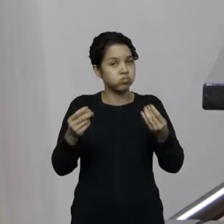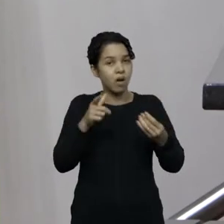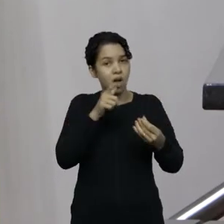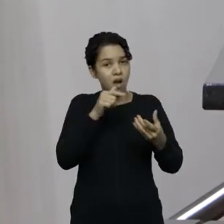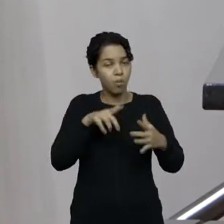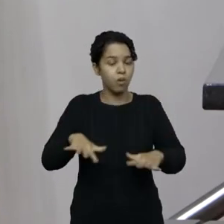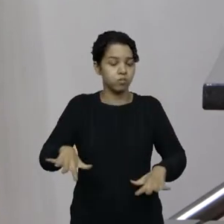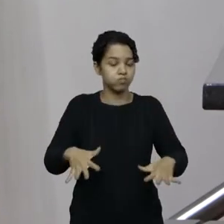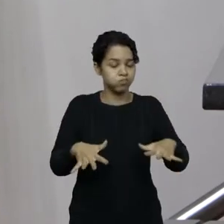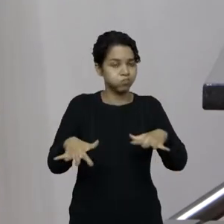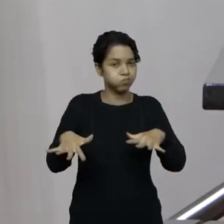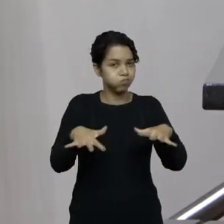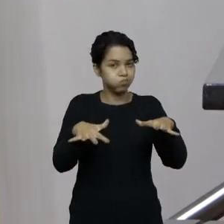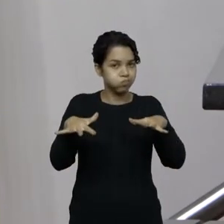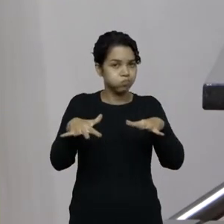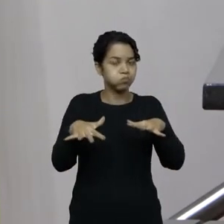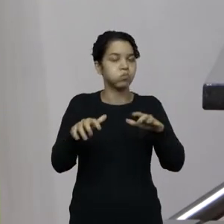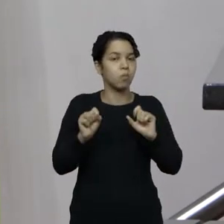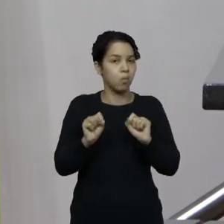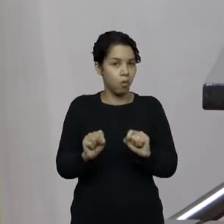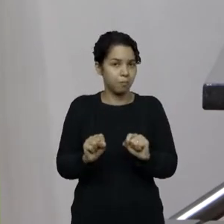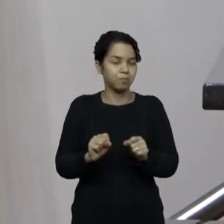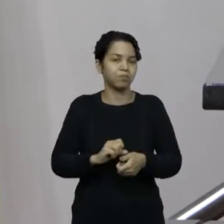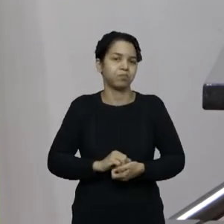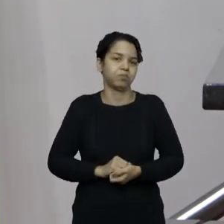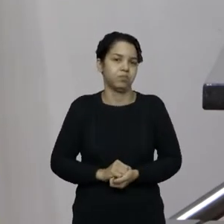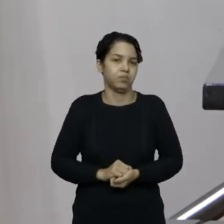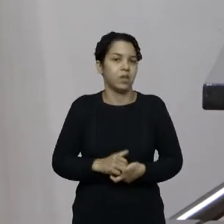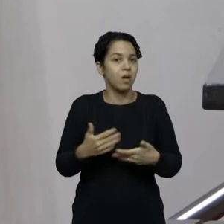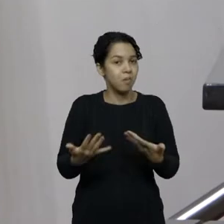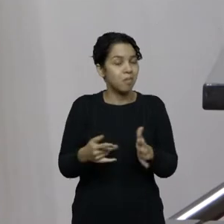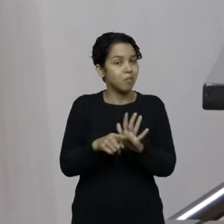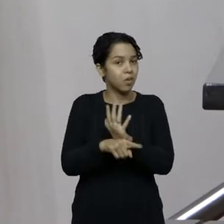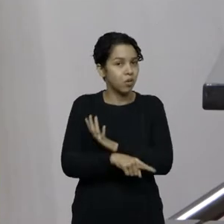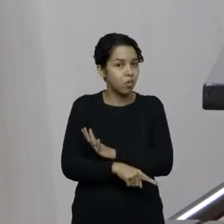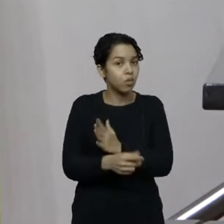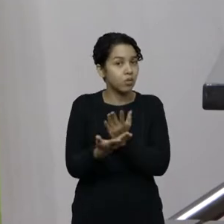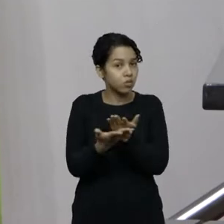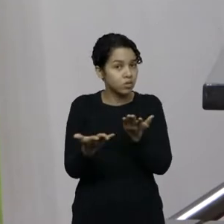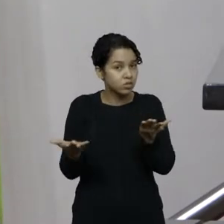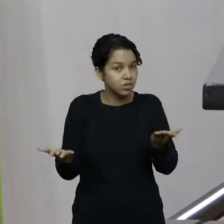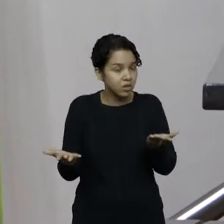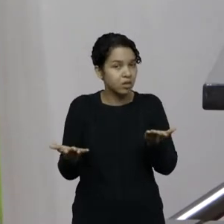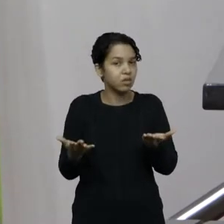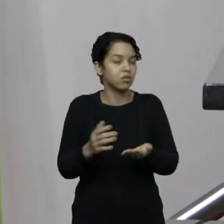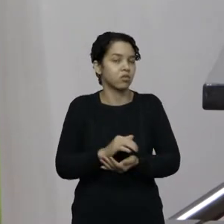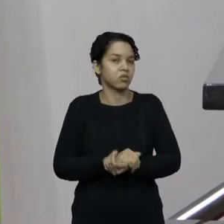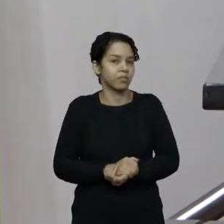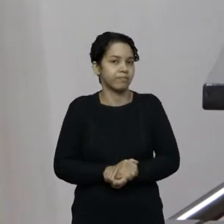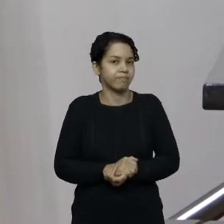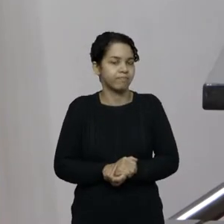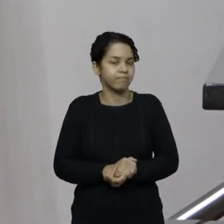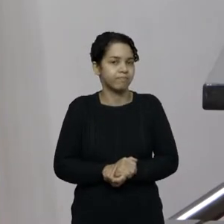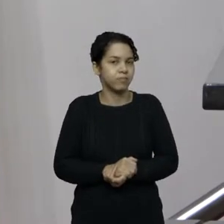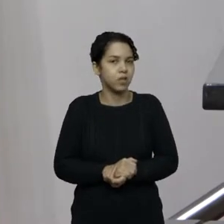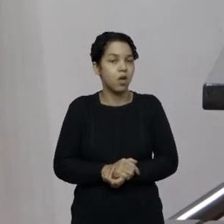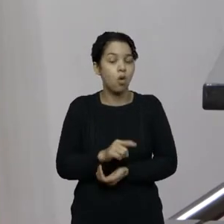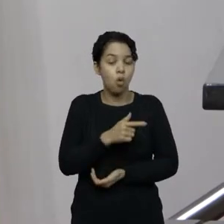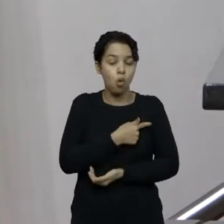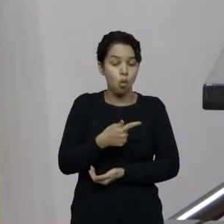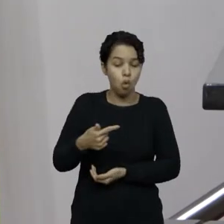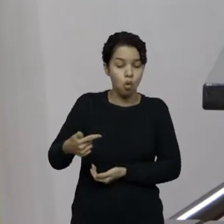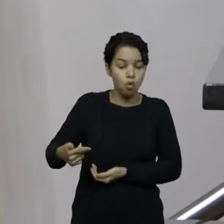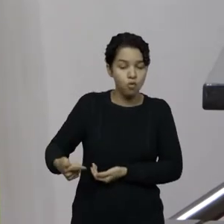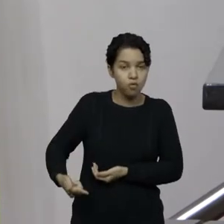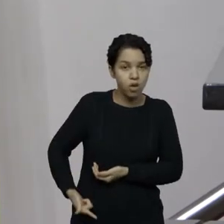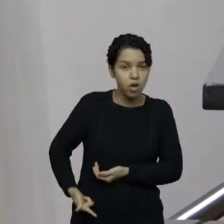agora eu pergunto a vossas excelências pergunta Santa Catarina o que fez o governo